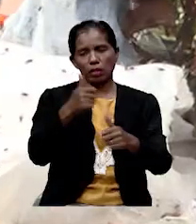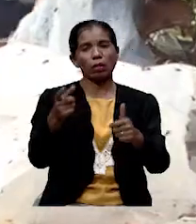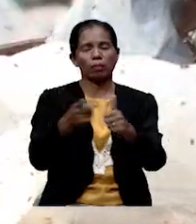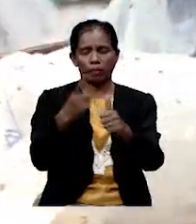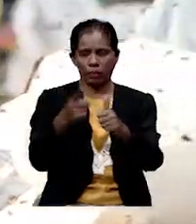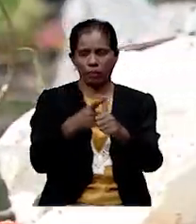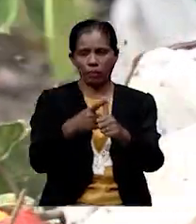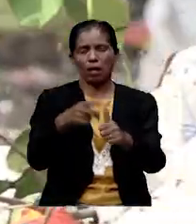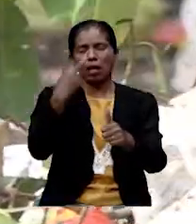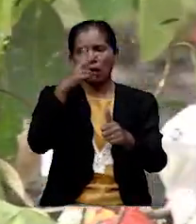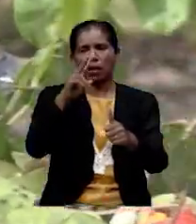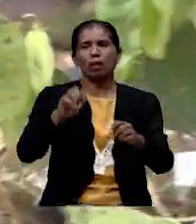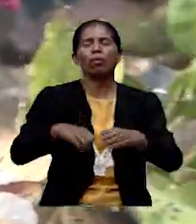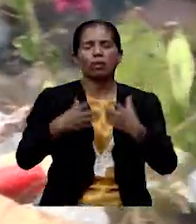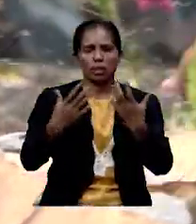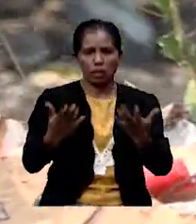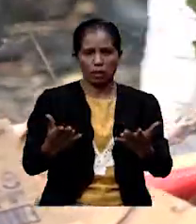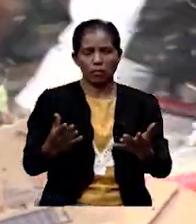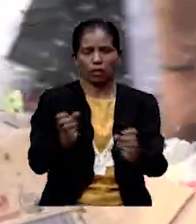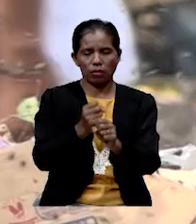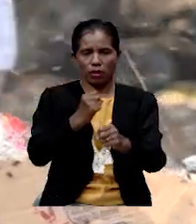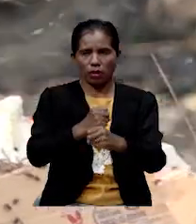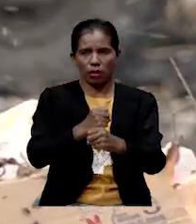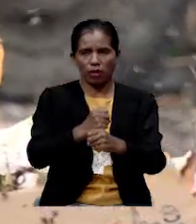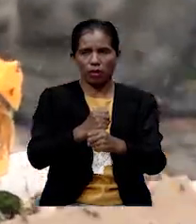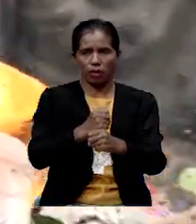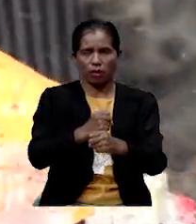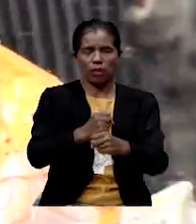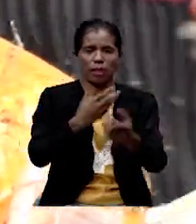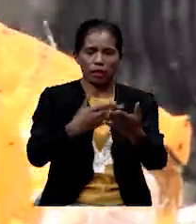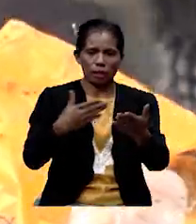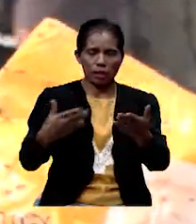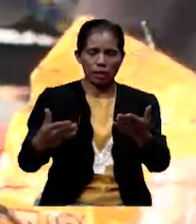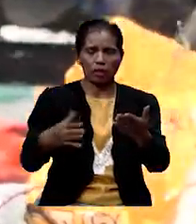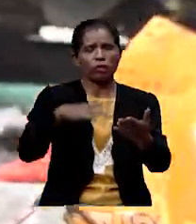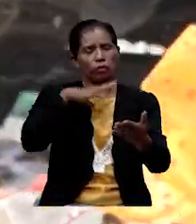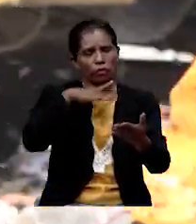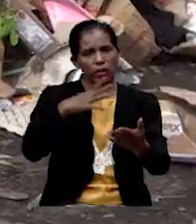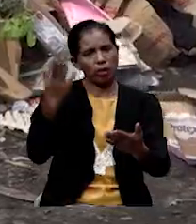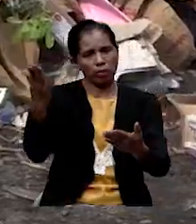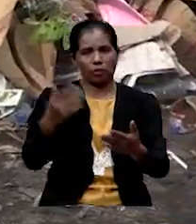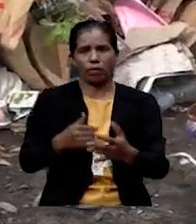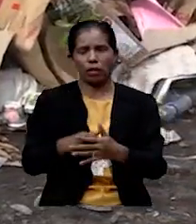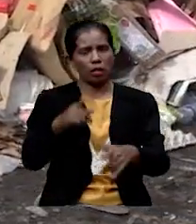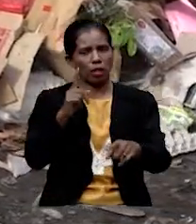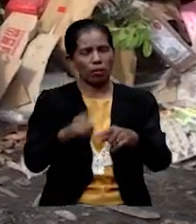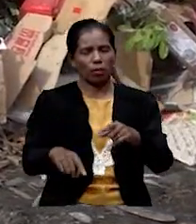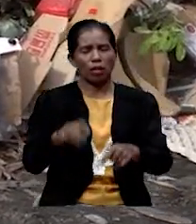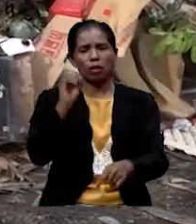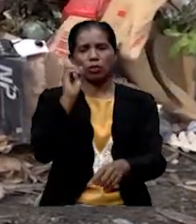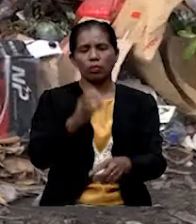hare ona halu samak atubele halo, reciclagem ba ia lixo sernaba. Parla bela abetua